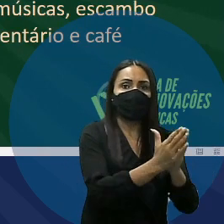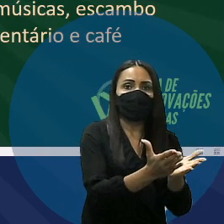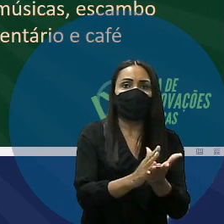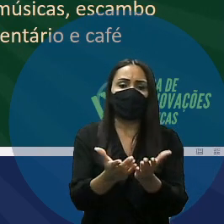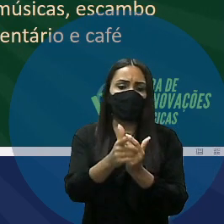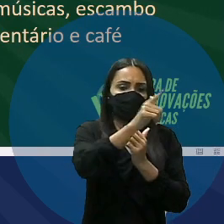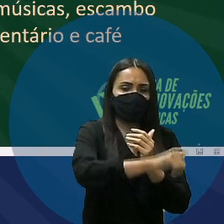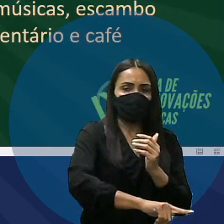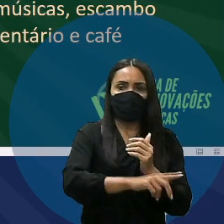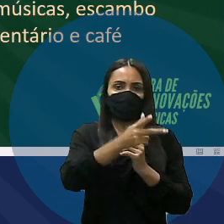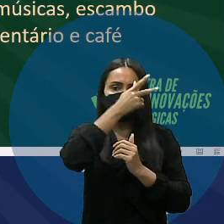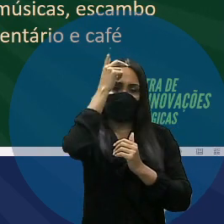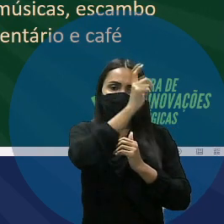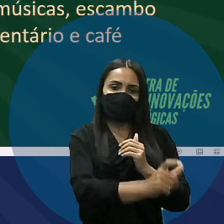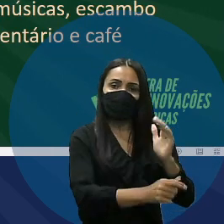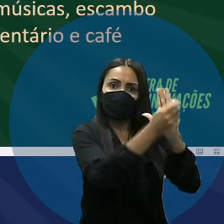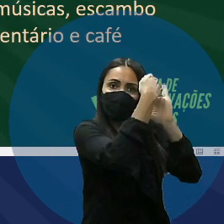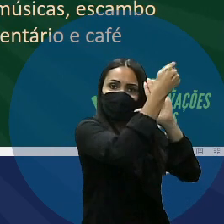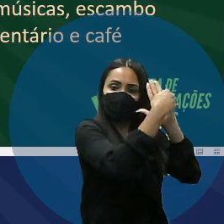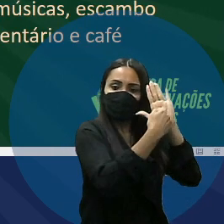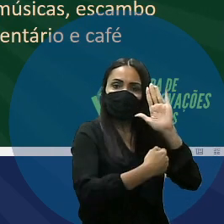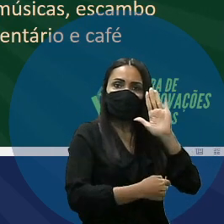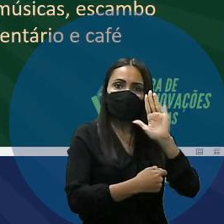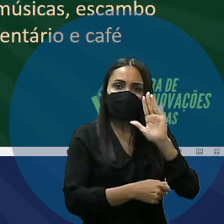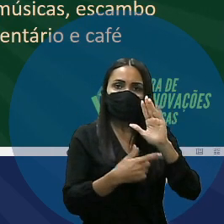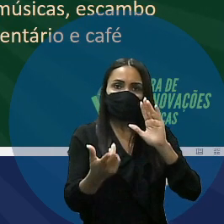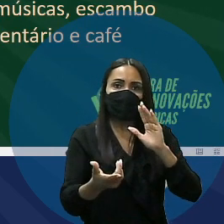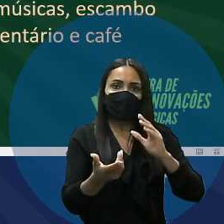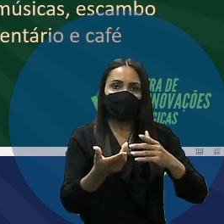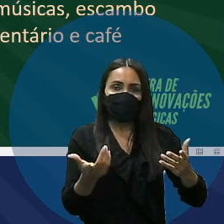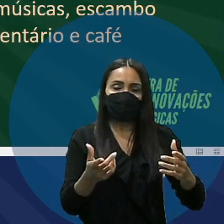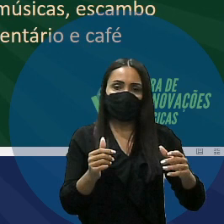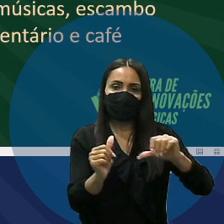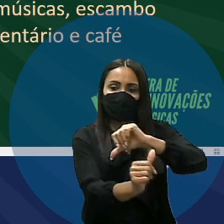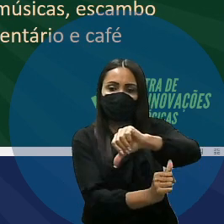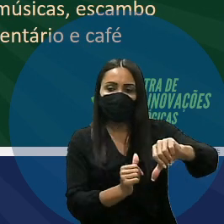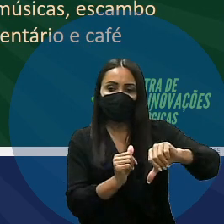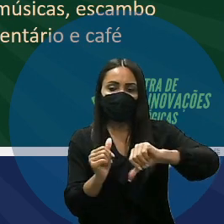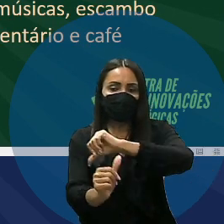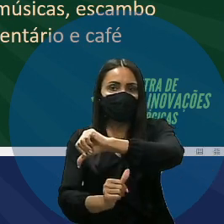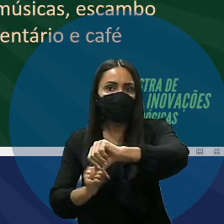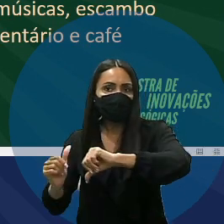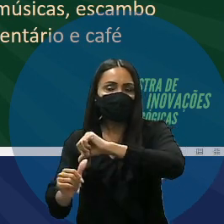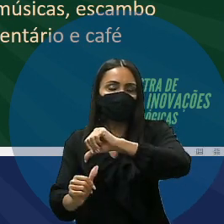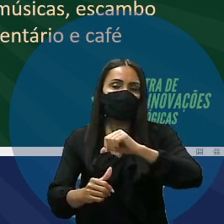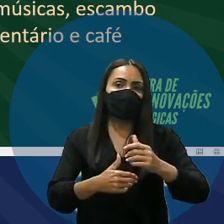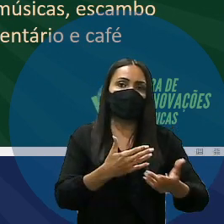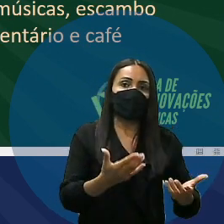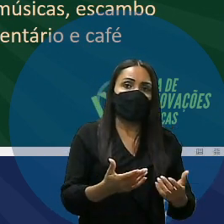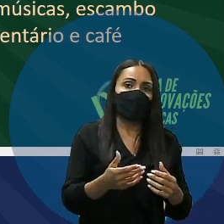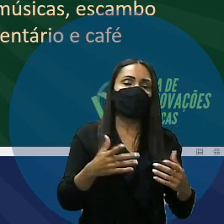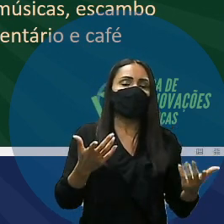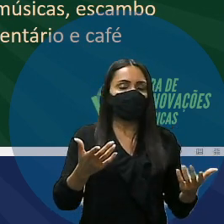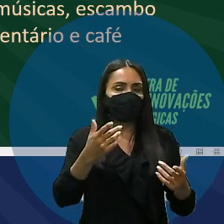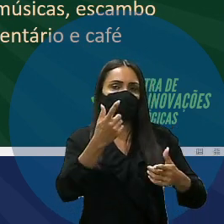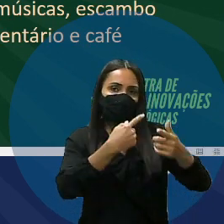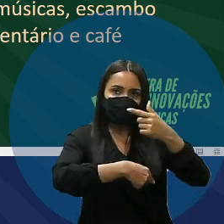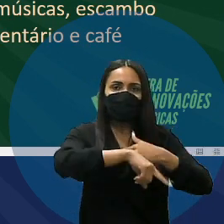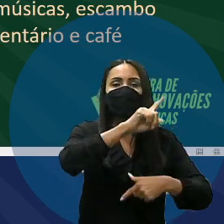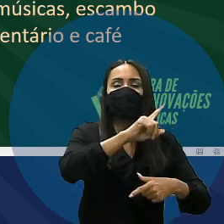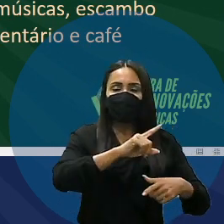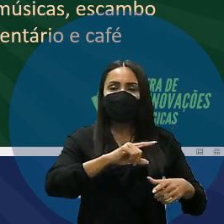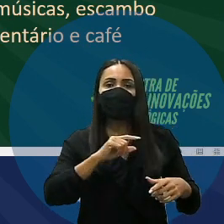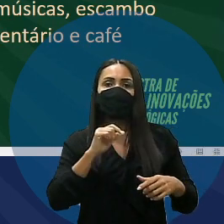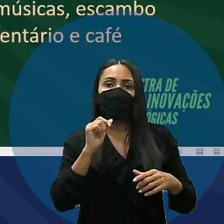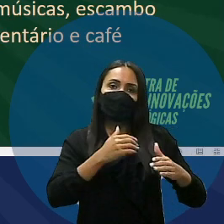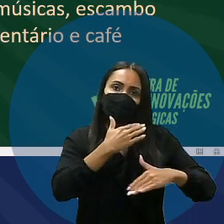outros estudantes haviam trazido no dia do sarau. Então, o escambo literário foi um sucesso.